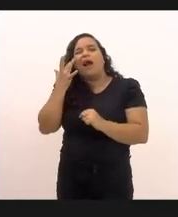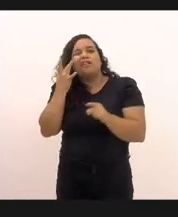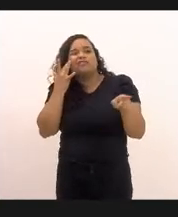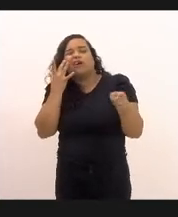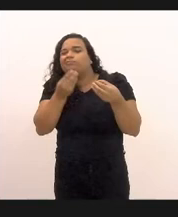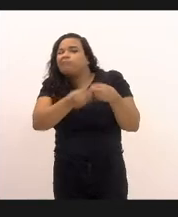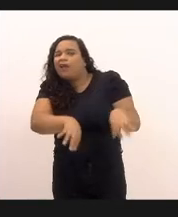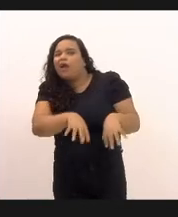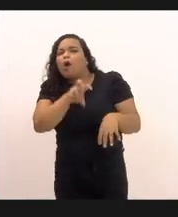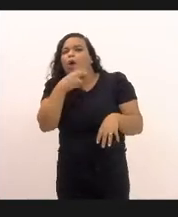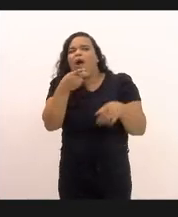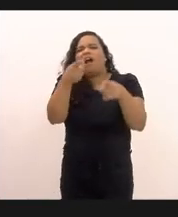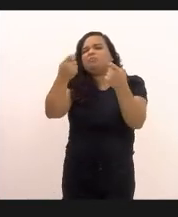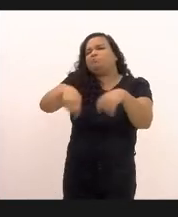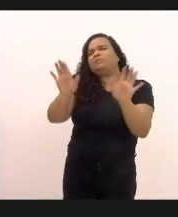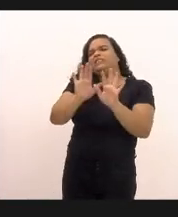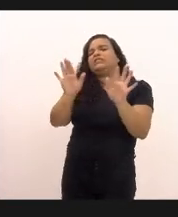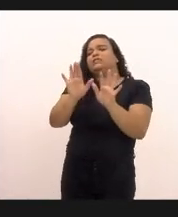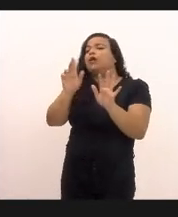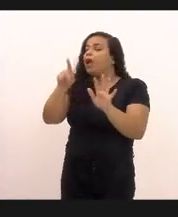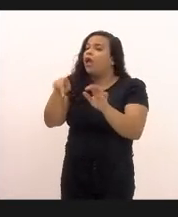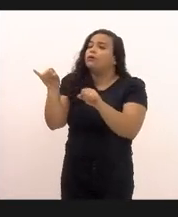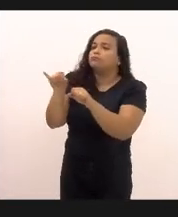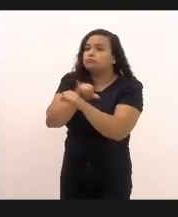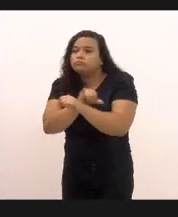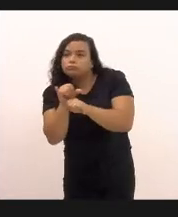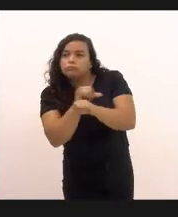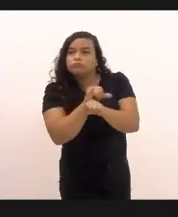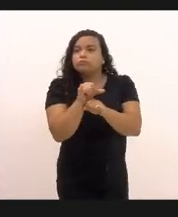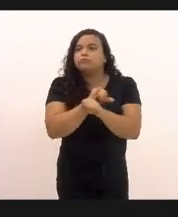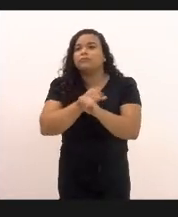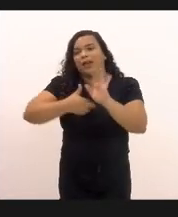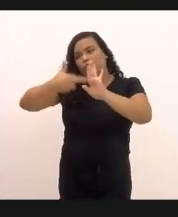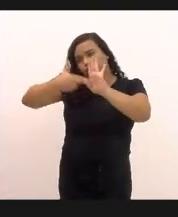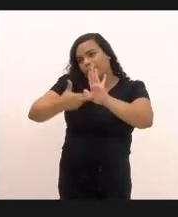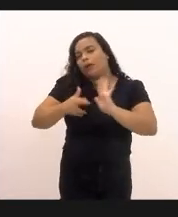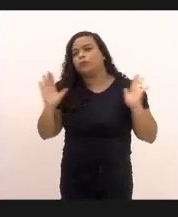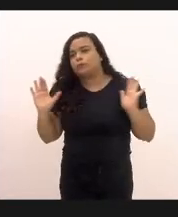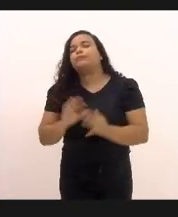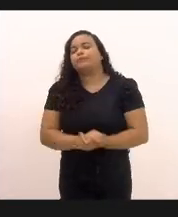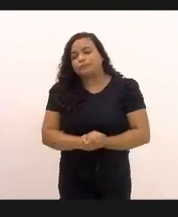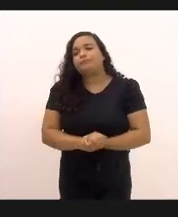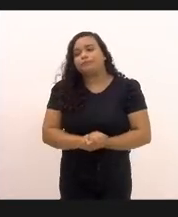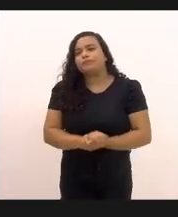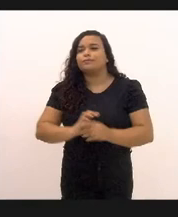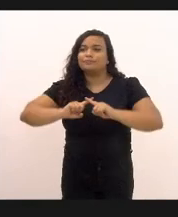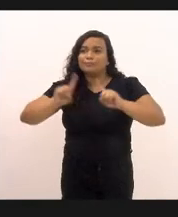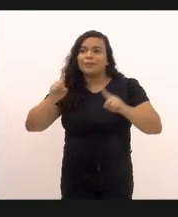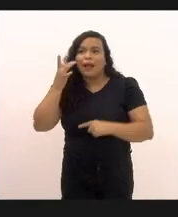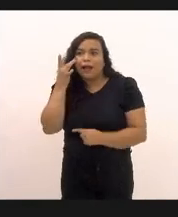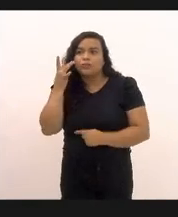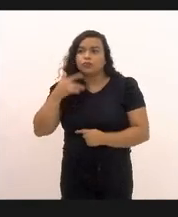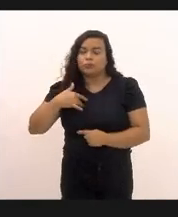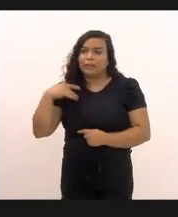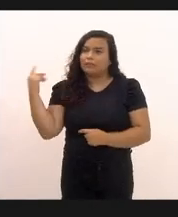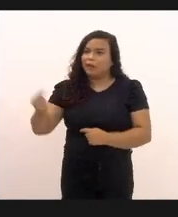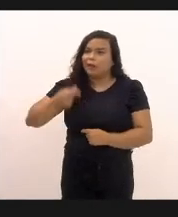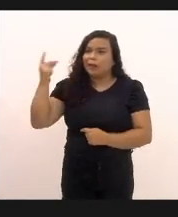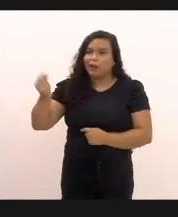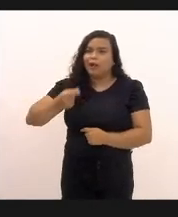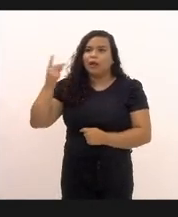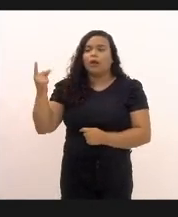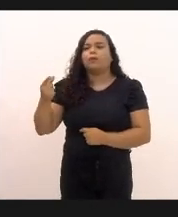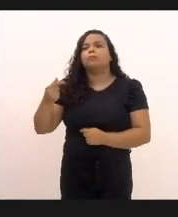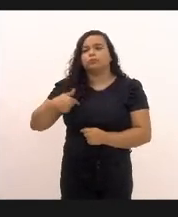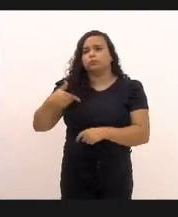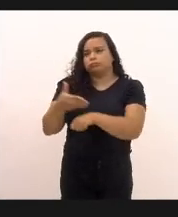desnecessários. É uma manobra regimental. Eu acho que, pelo tempo de exercício de mandato